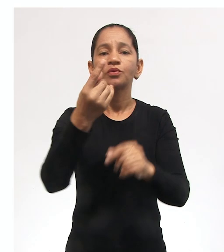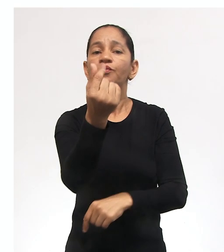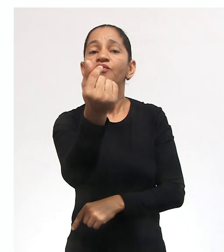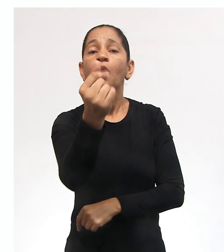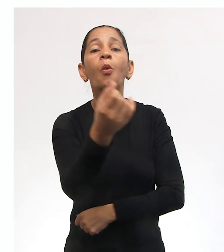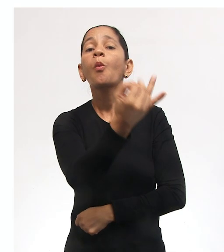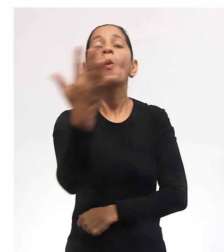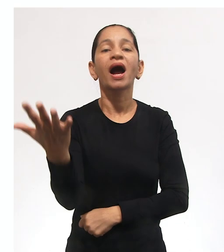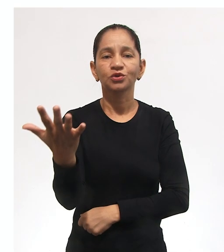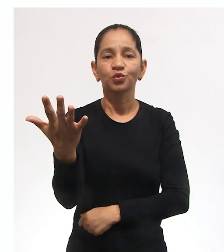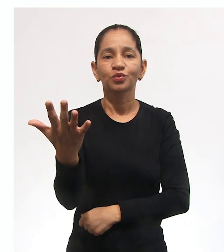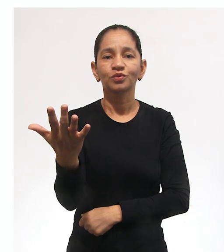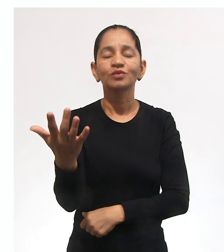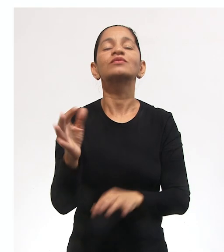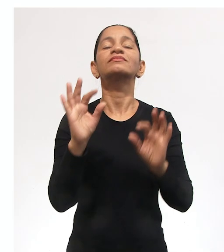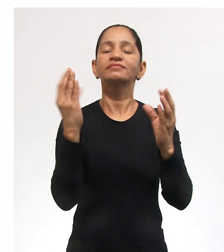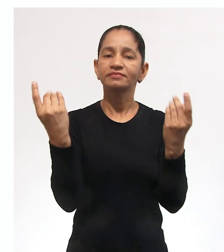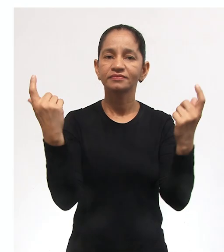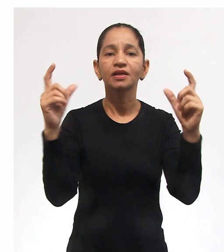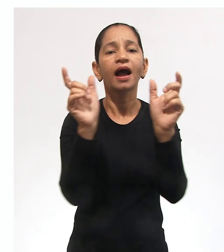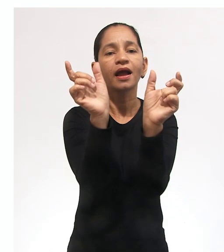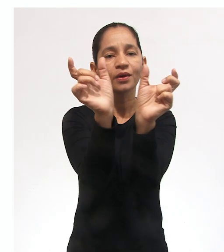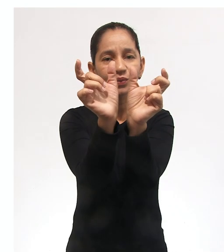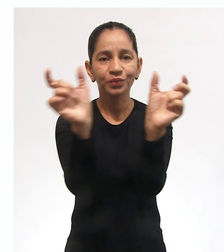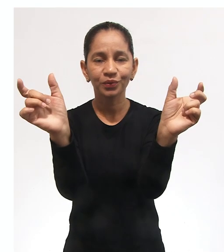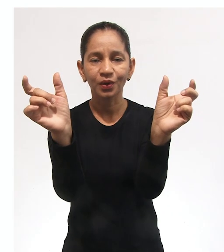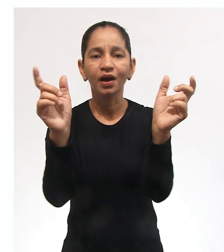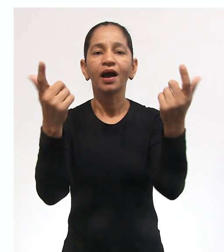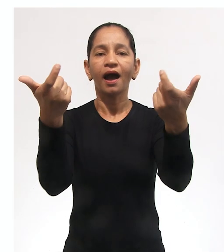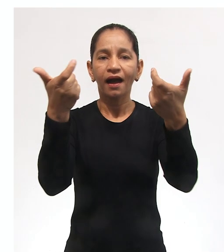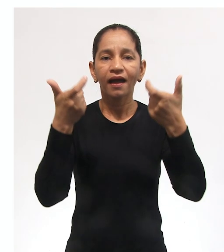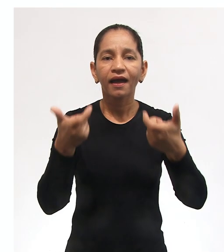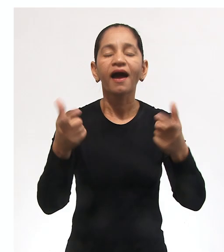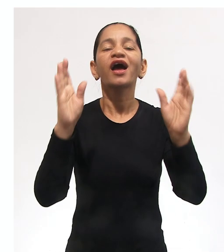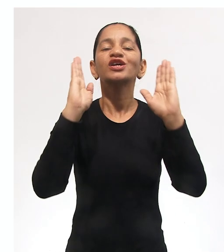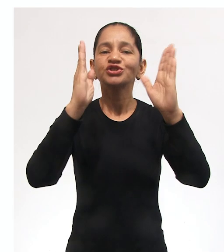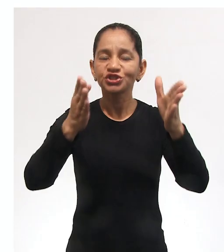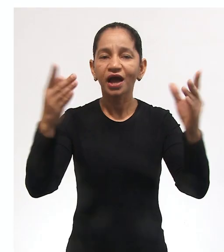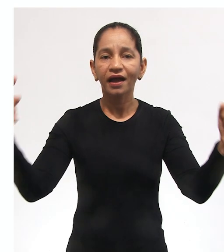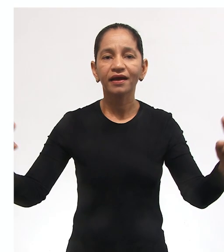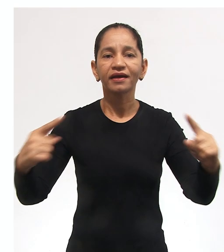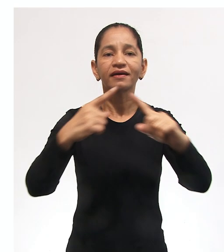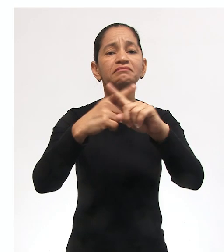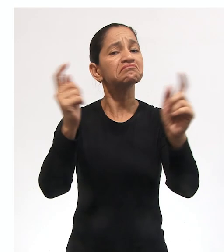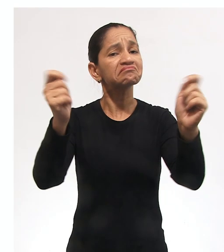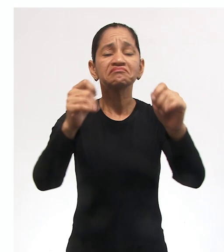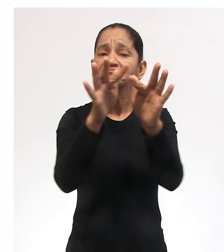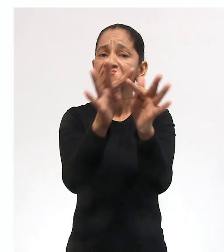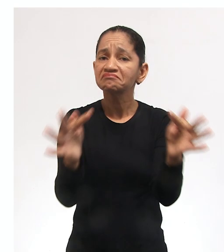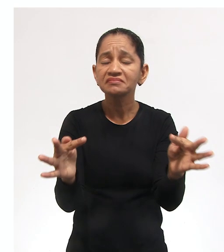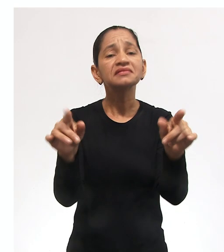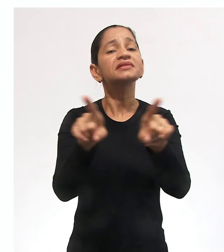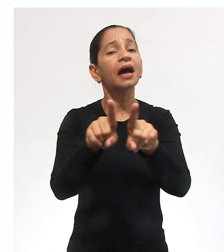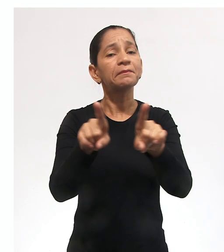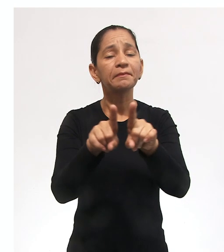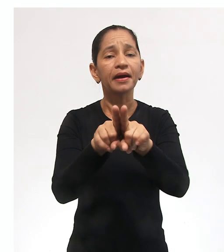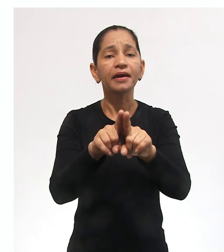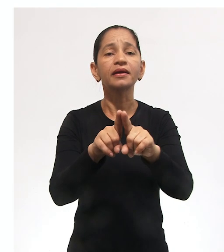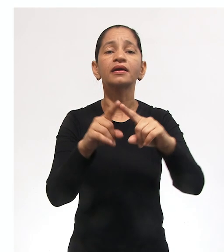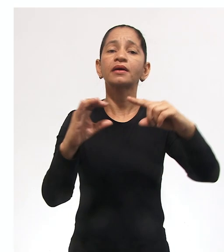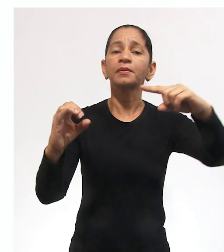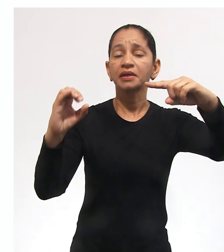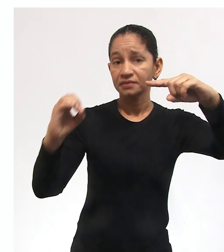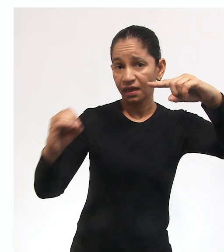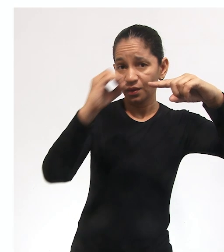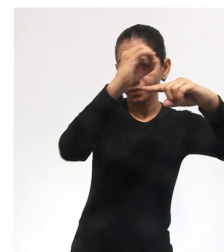original do produto, né? Numerador com numerador, ou nós podemos fazer a simplificação, né? Simplifica esses dois